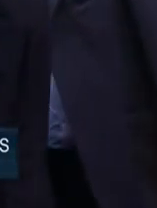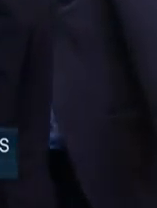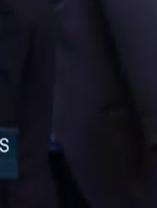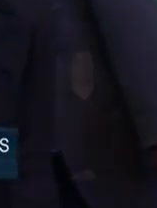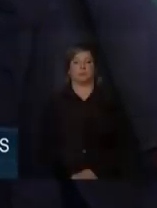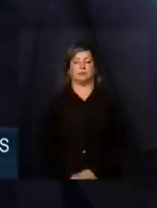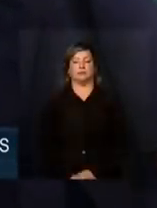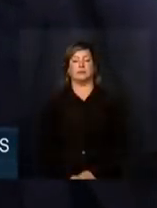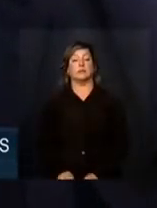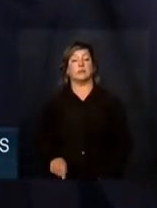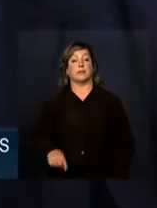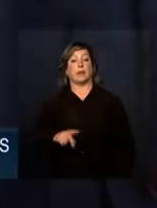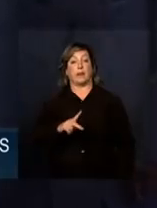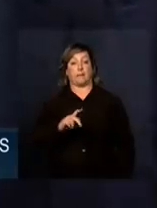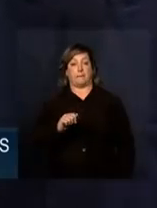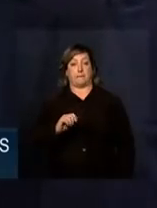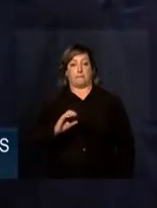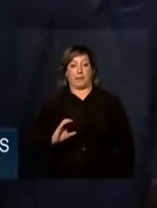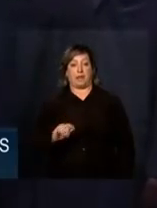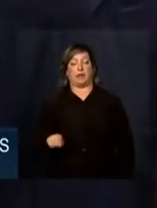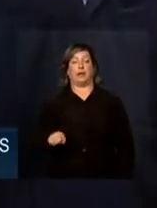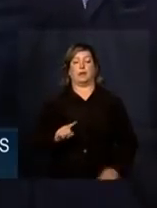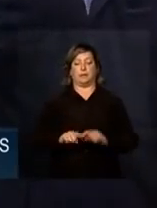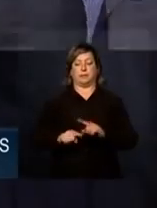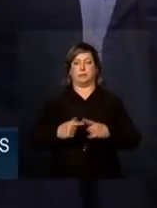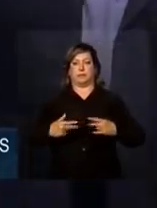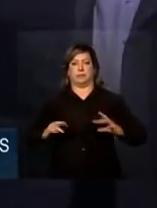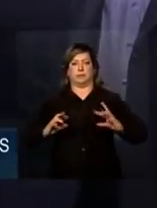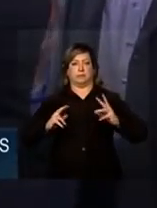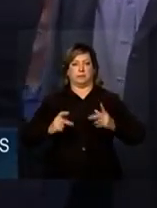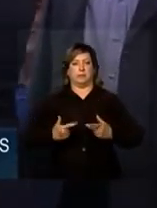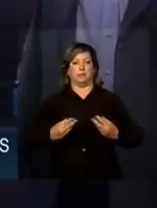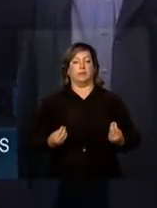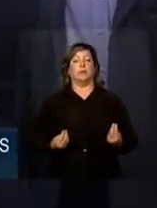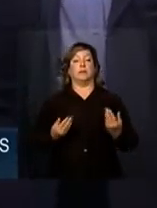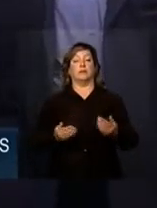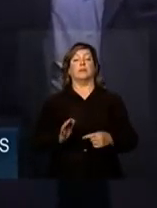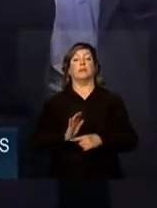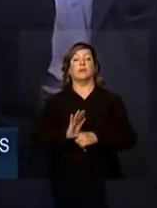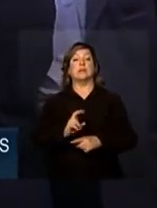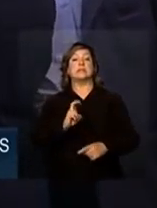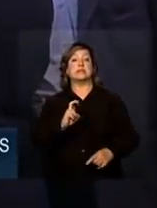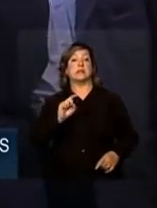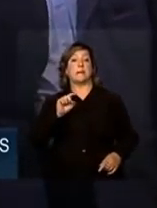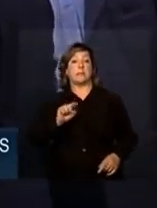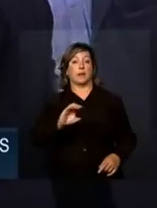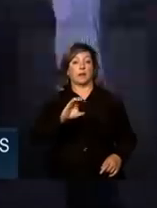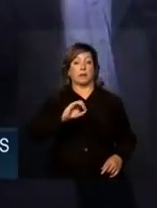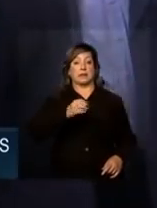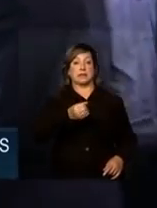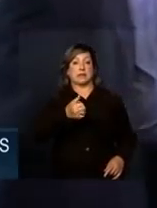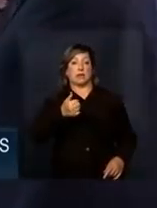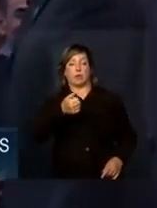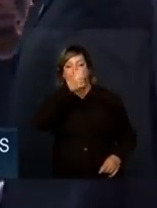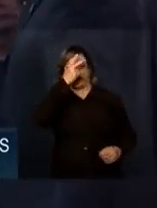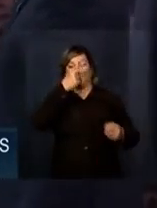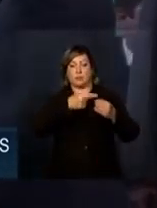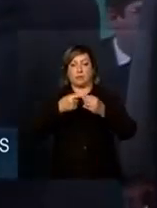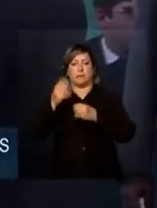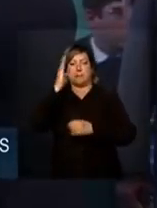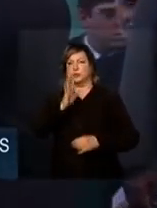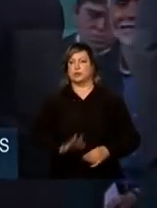O programa PAC Equipamentos atende 5.061 municípios brasileiros